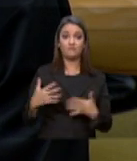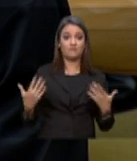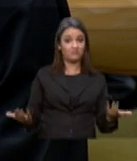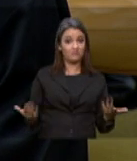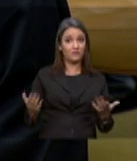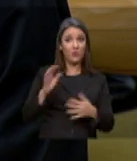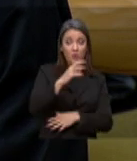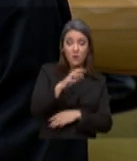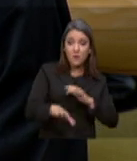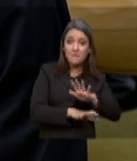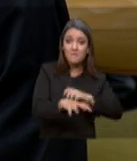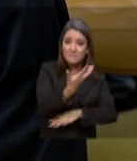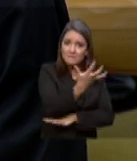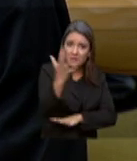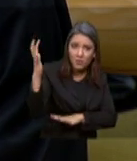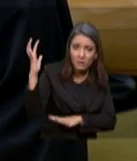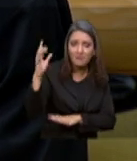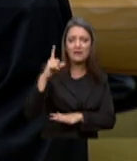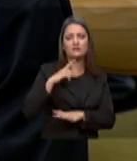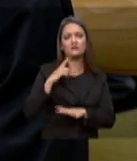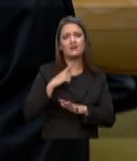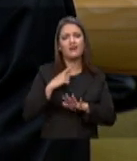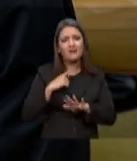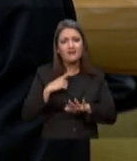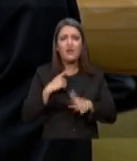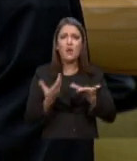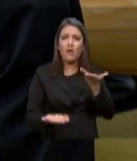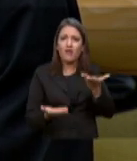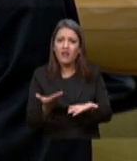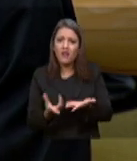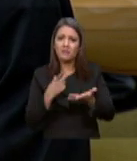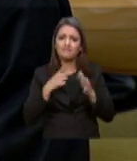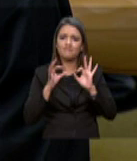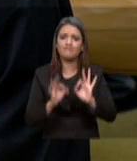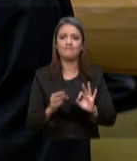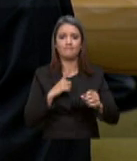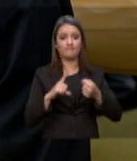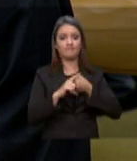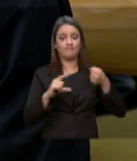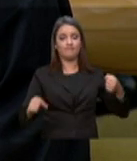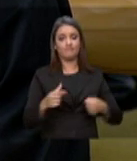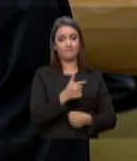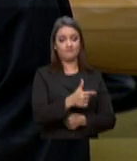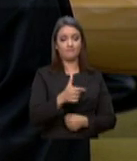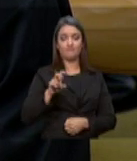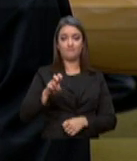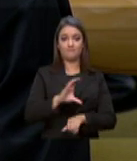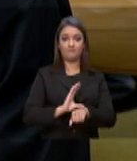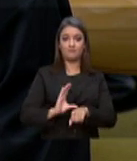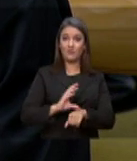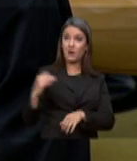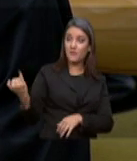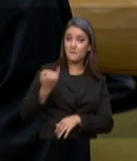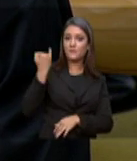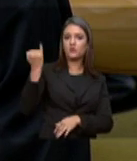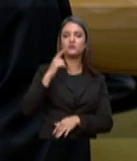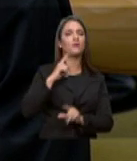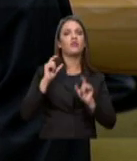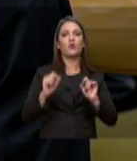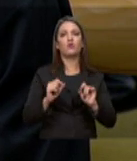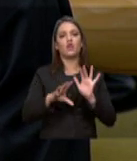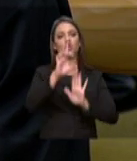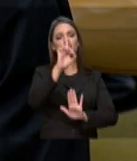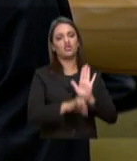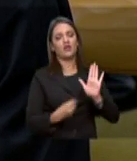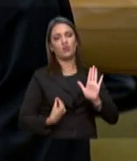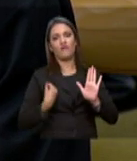e equilibrado, de que trata o artigo 225 da Constituição Federal, é essencial para a concretização do direito à